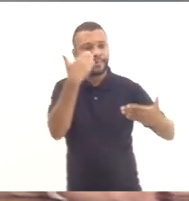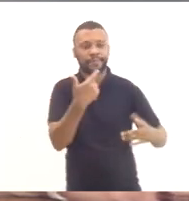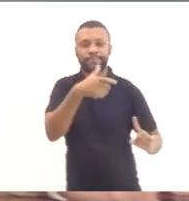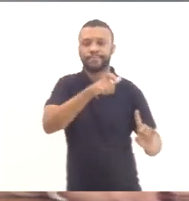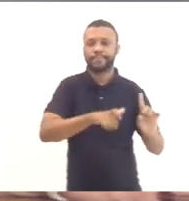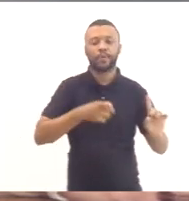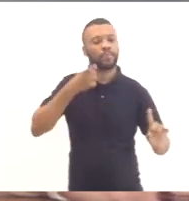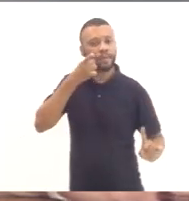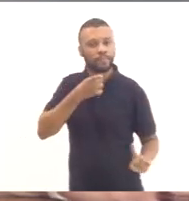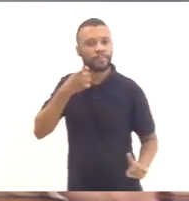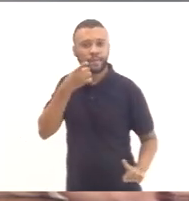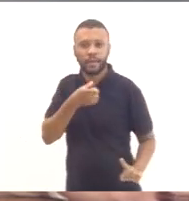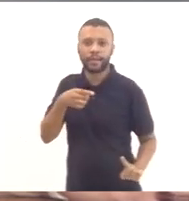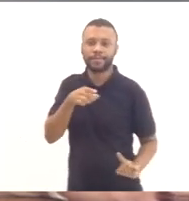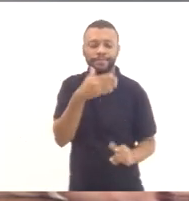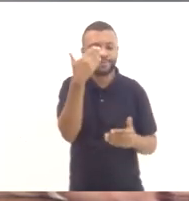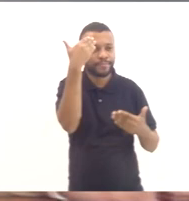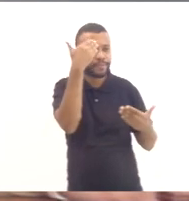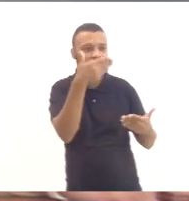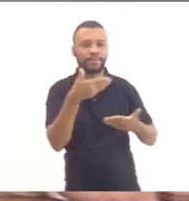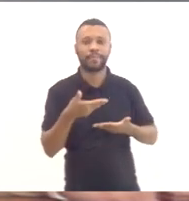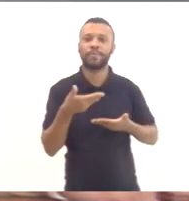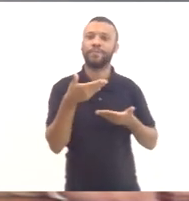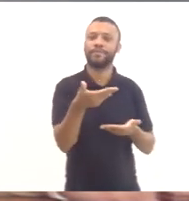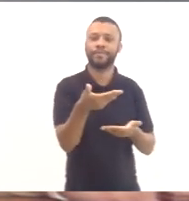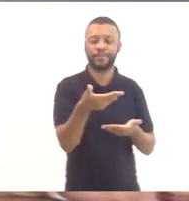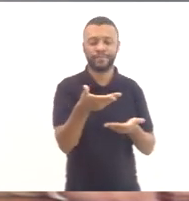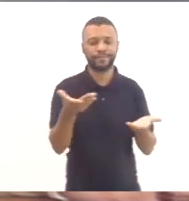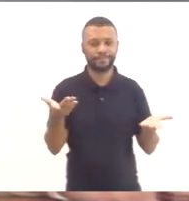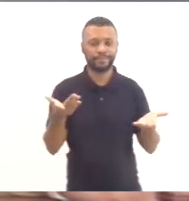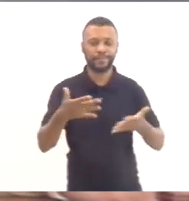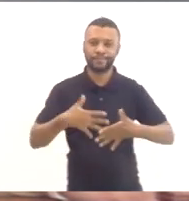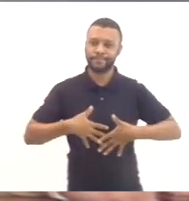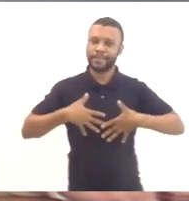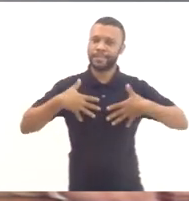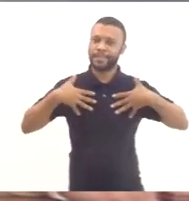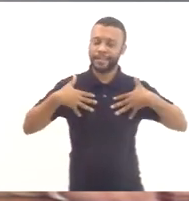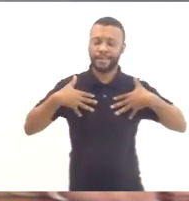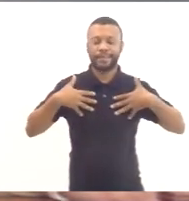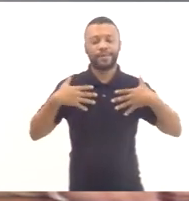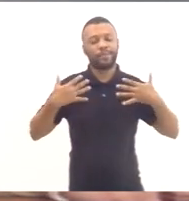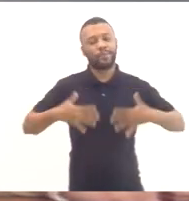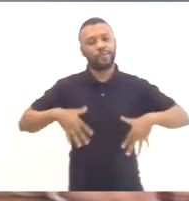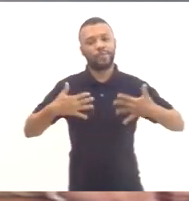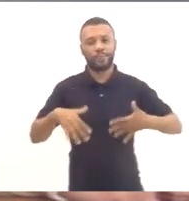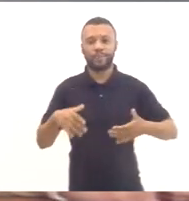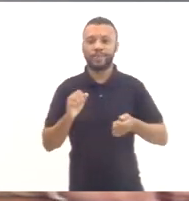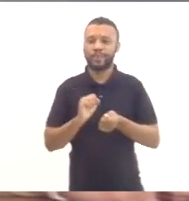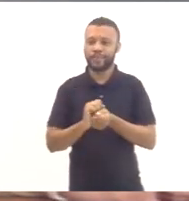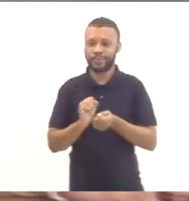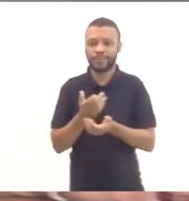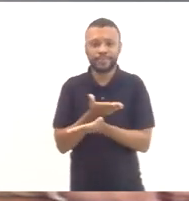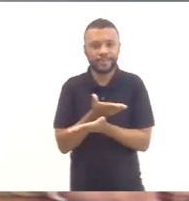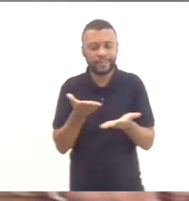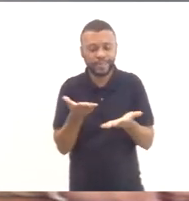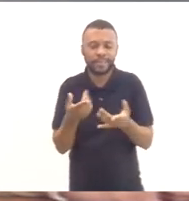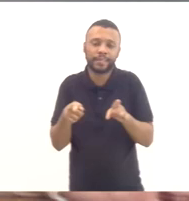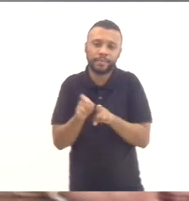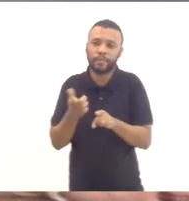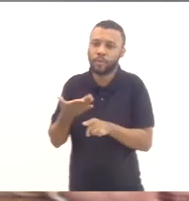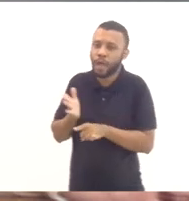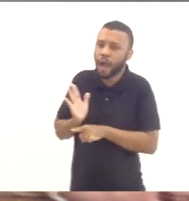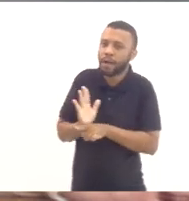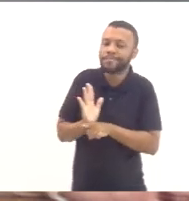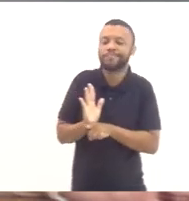Marcelo cabeleireiro e muito obrigada pelo convite antes de mais nada um prazer arrumar uma muito grande Tá aqui e poder contribuir